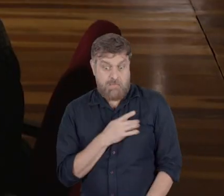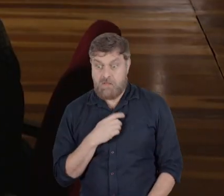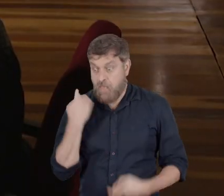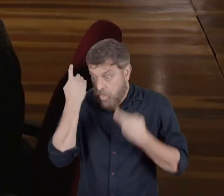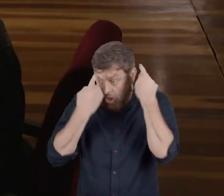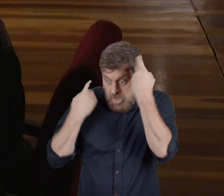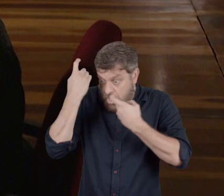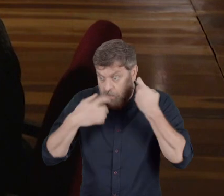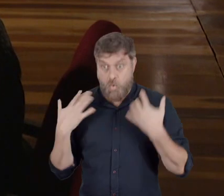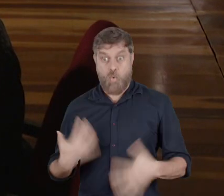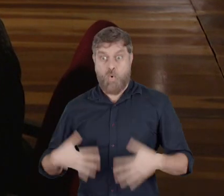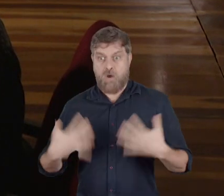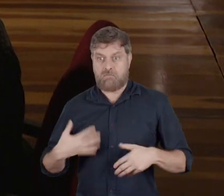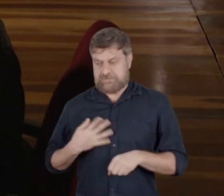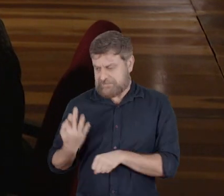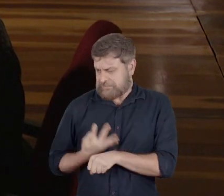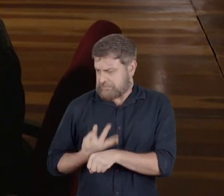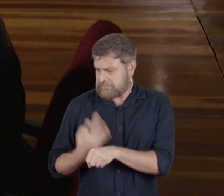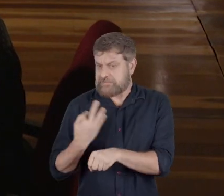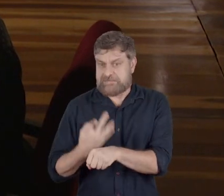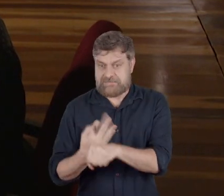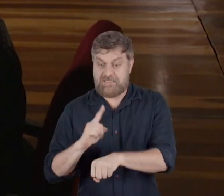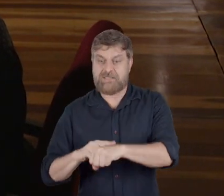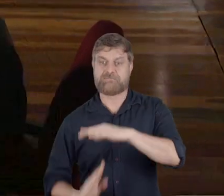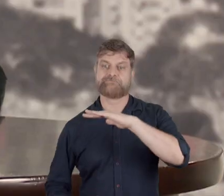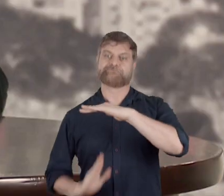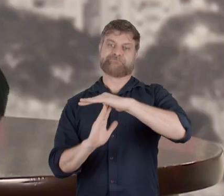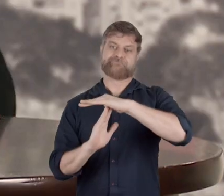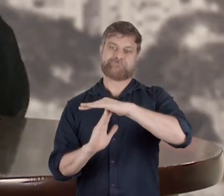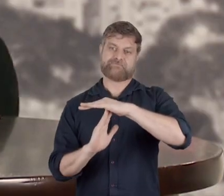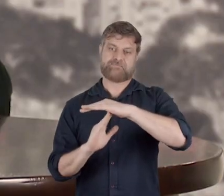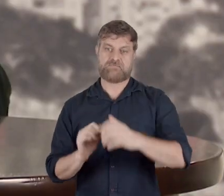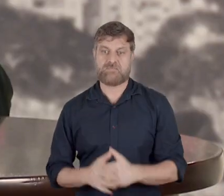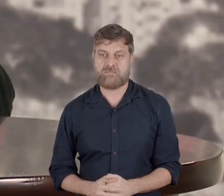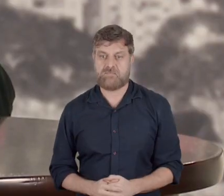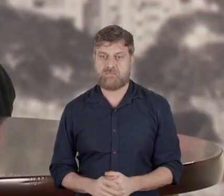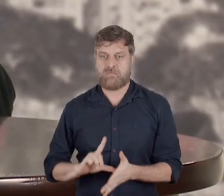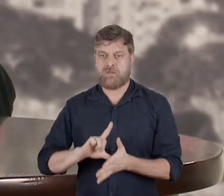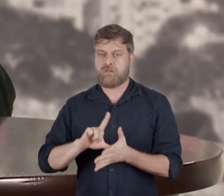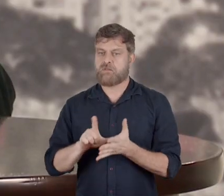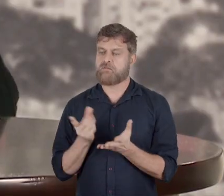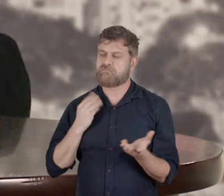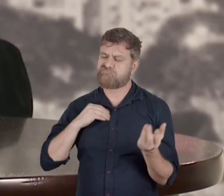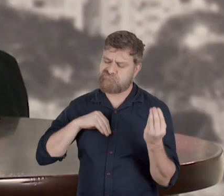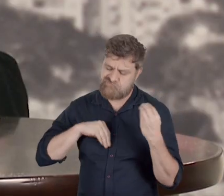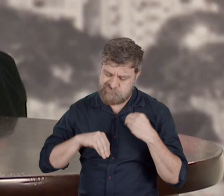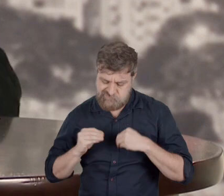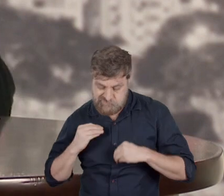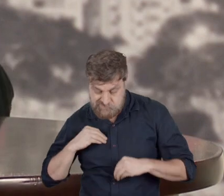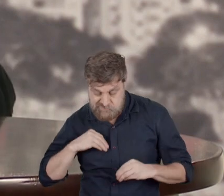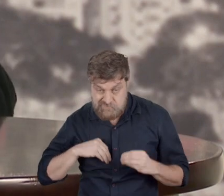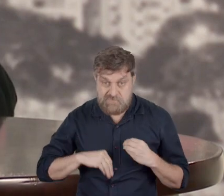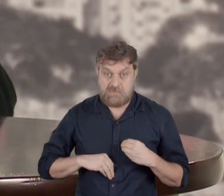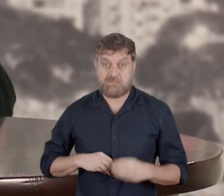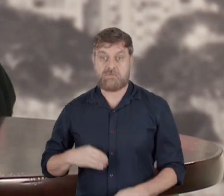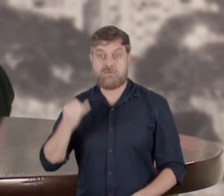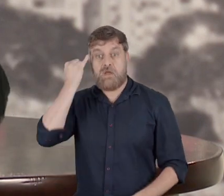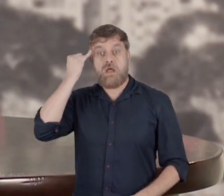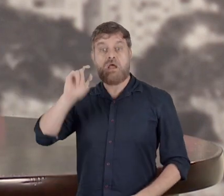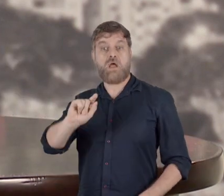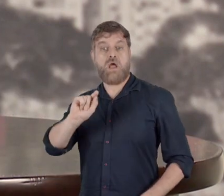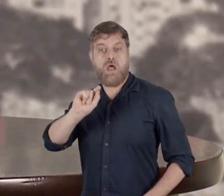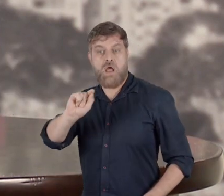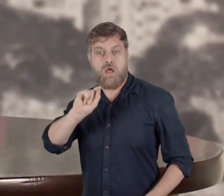vigilante, viver com medo, viver preocupado, viver tenso, você aguenta fazer isso por um tempo. Aí deprime.